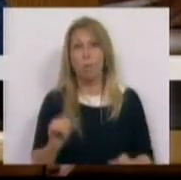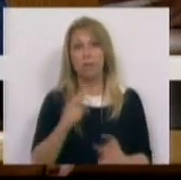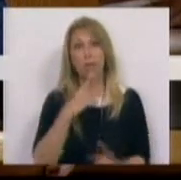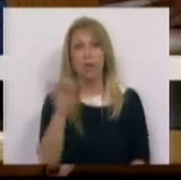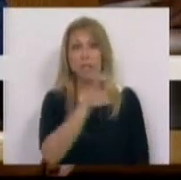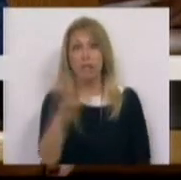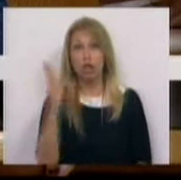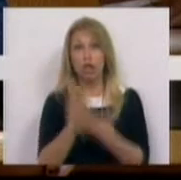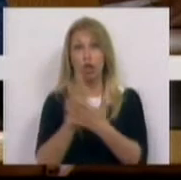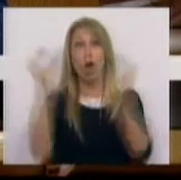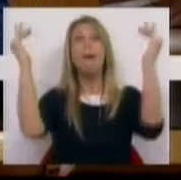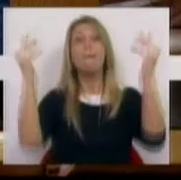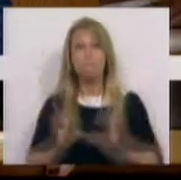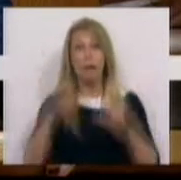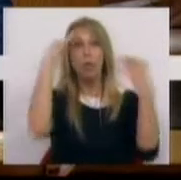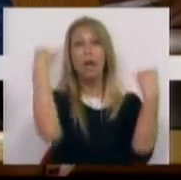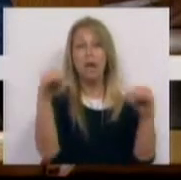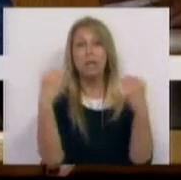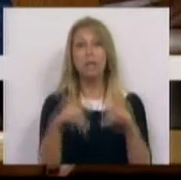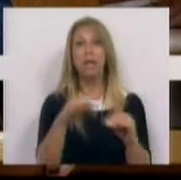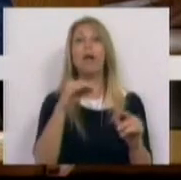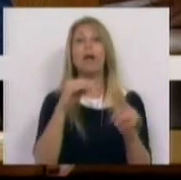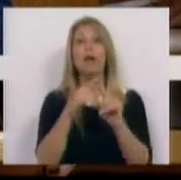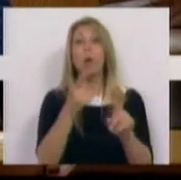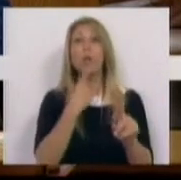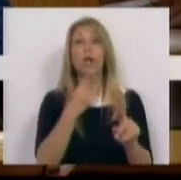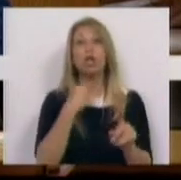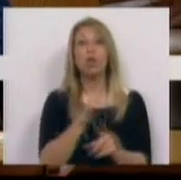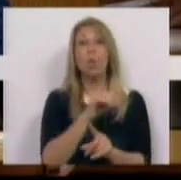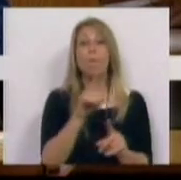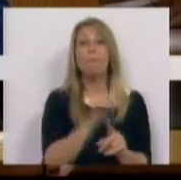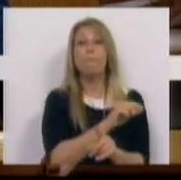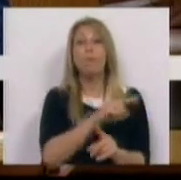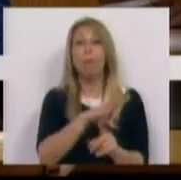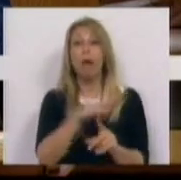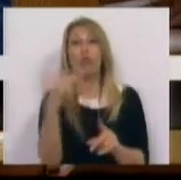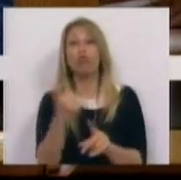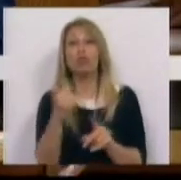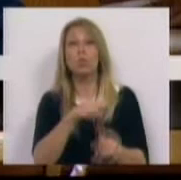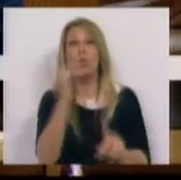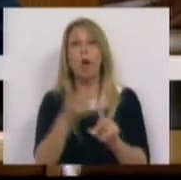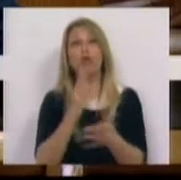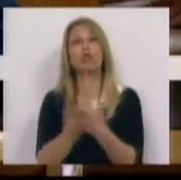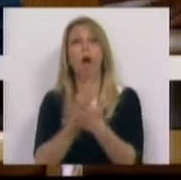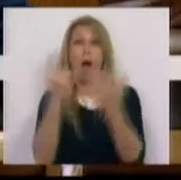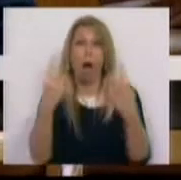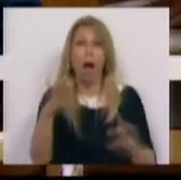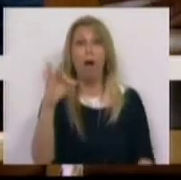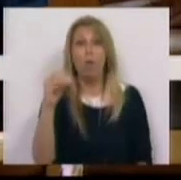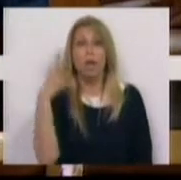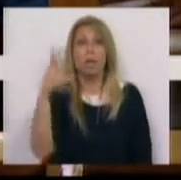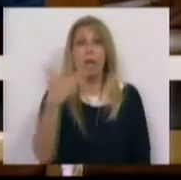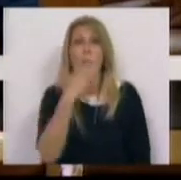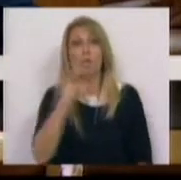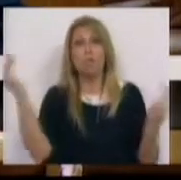ensinar inglês no primeiro e segundo anos de escolaridade. Há menos 40 mil alunos. A verdade é que